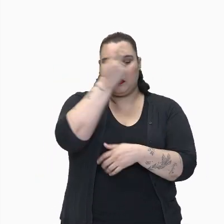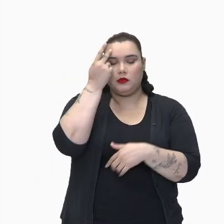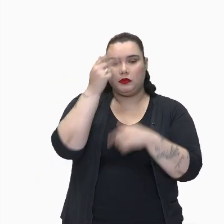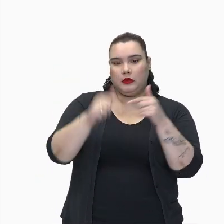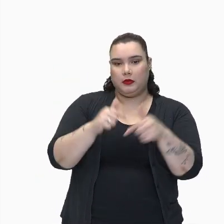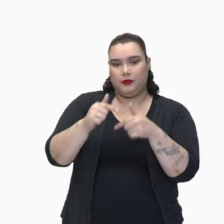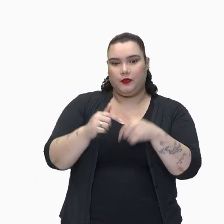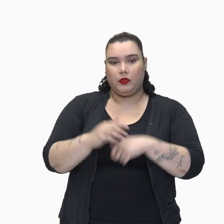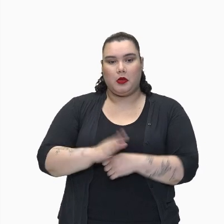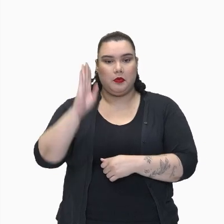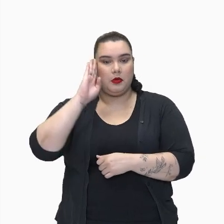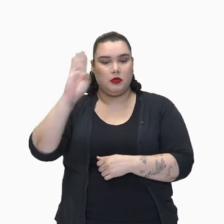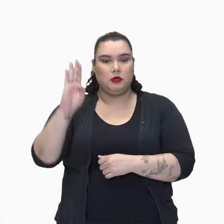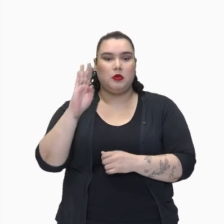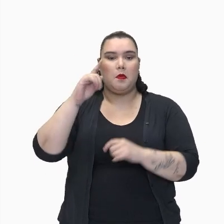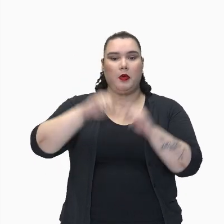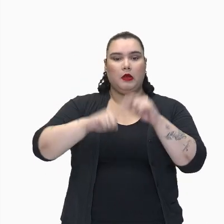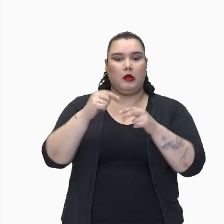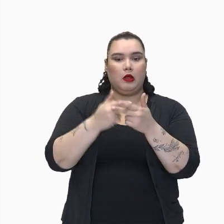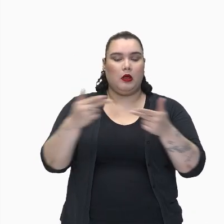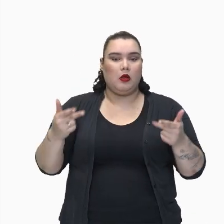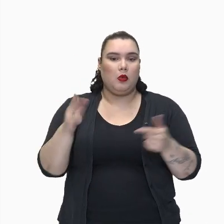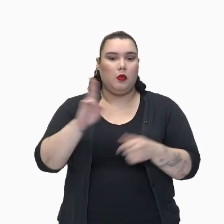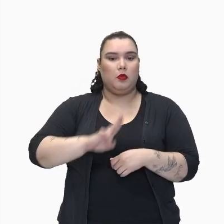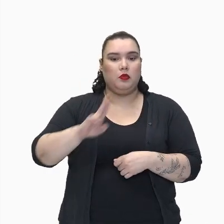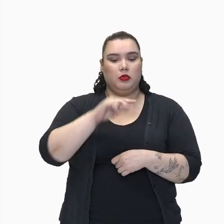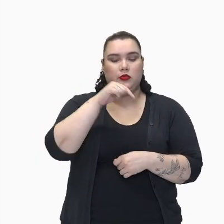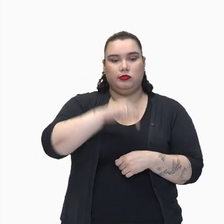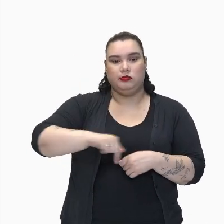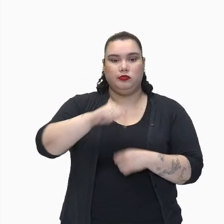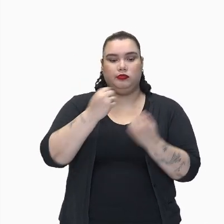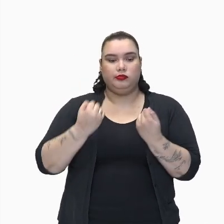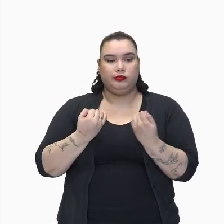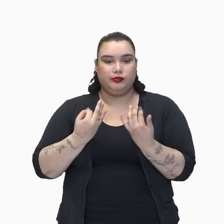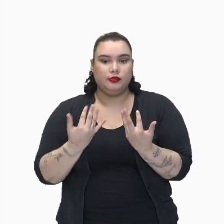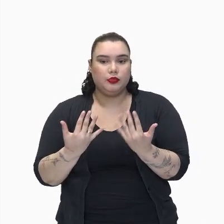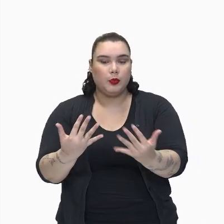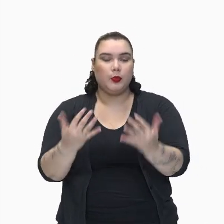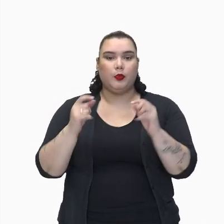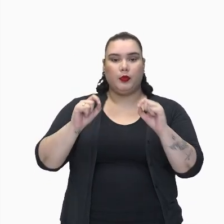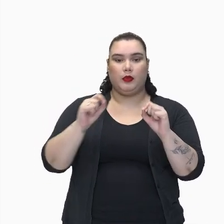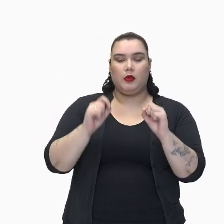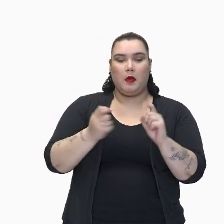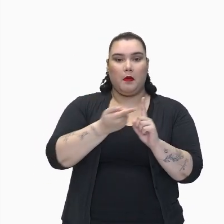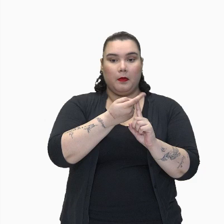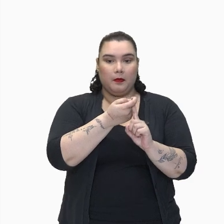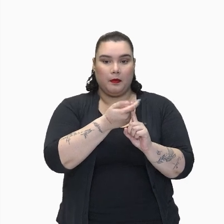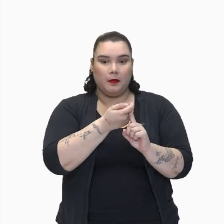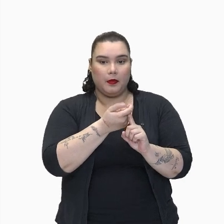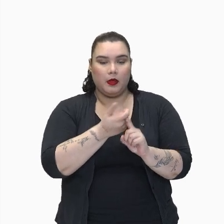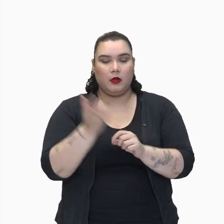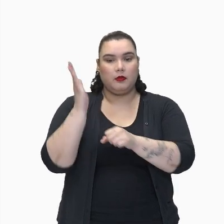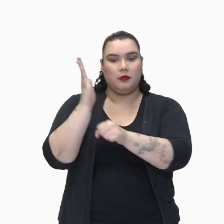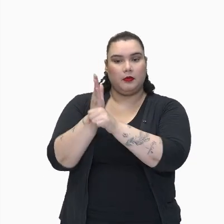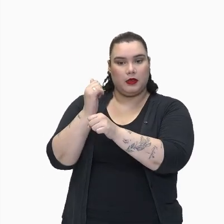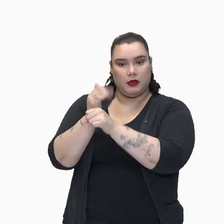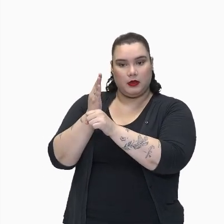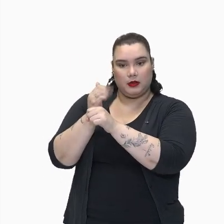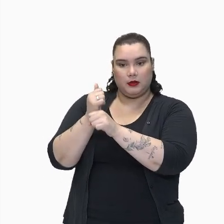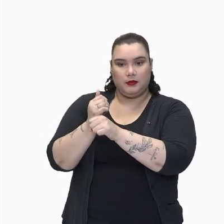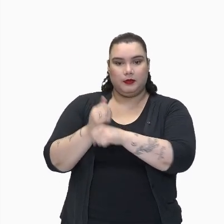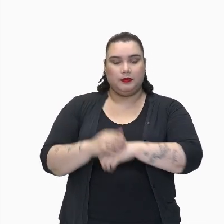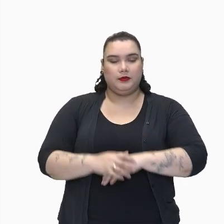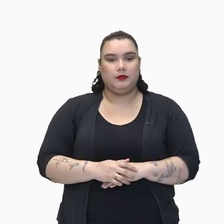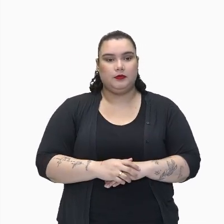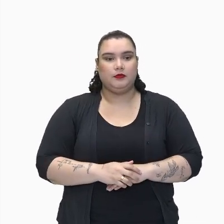Os principais produtos cultivados aí em termos de subsistência são milho e batata.